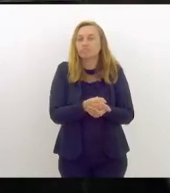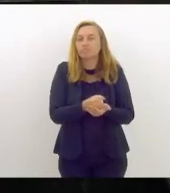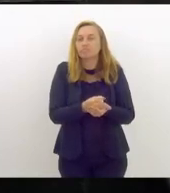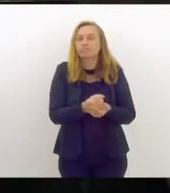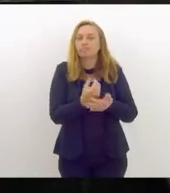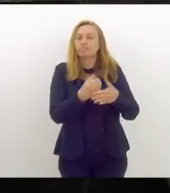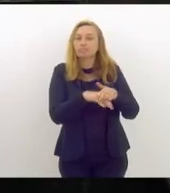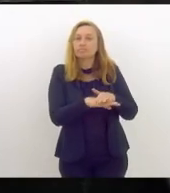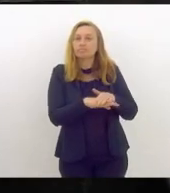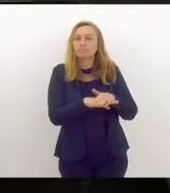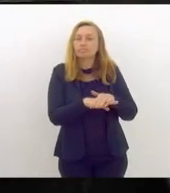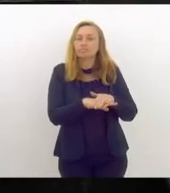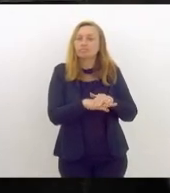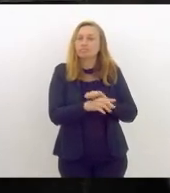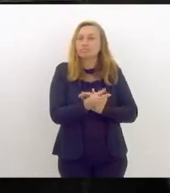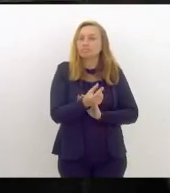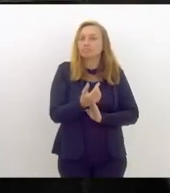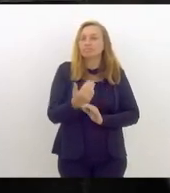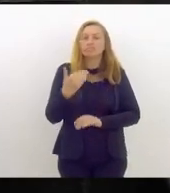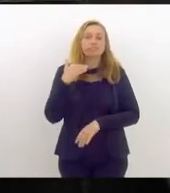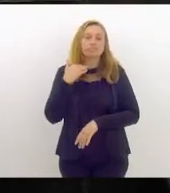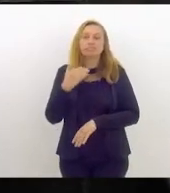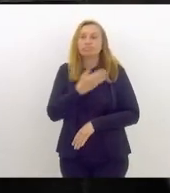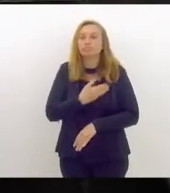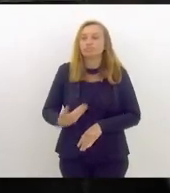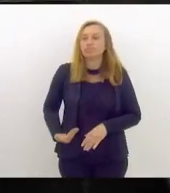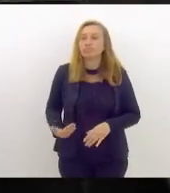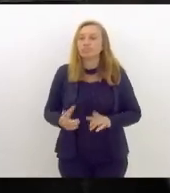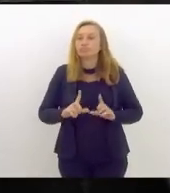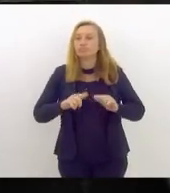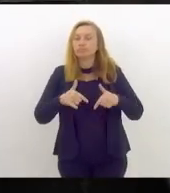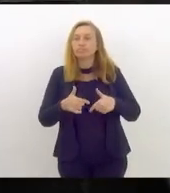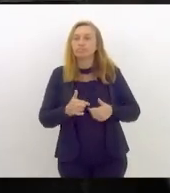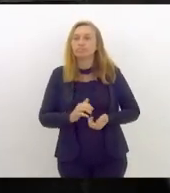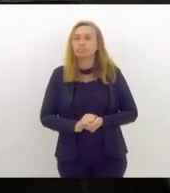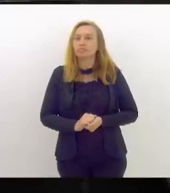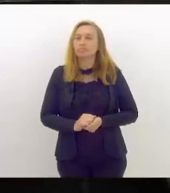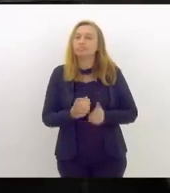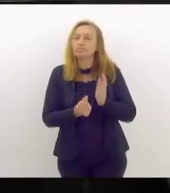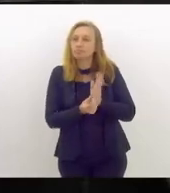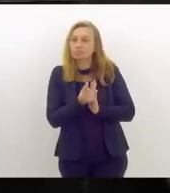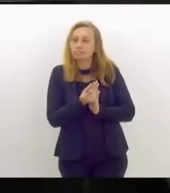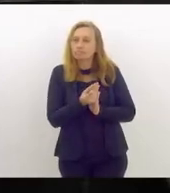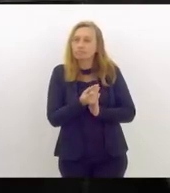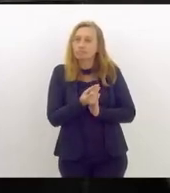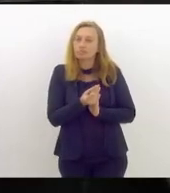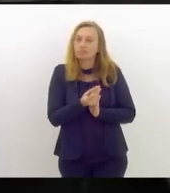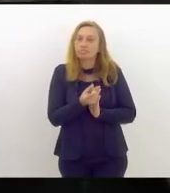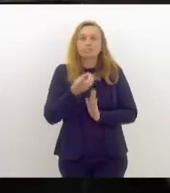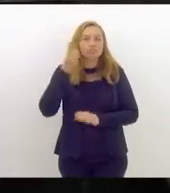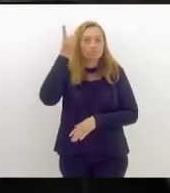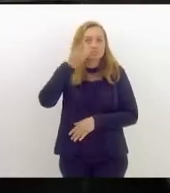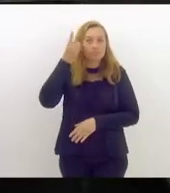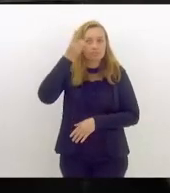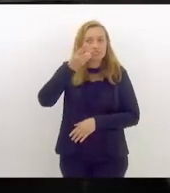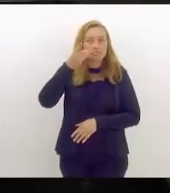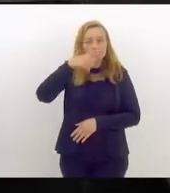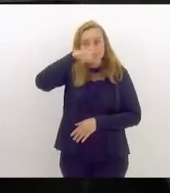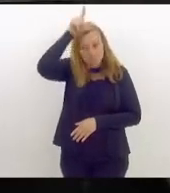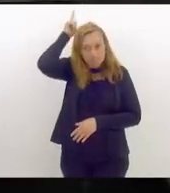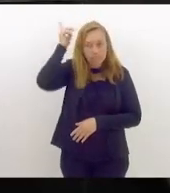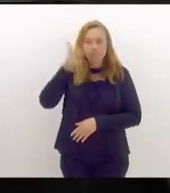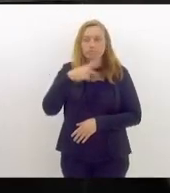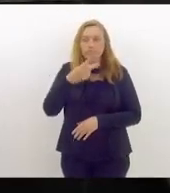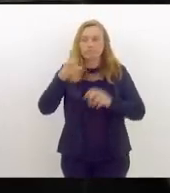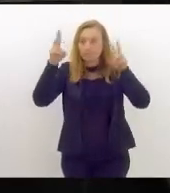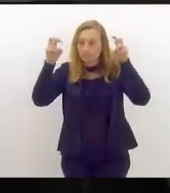cofres públicos, por exemplo, ações que dessem conta orçamentariamente, e o deputado Luiz Paulo tocou nesse